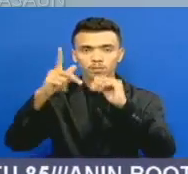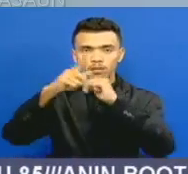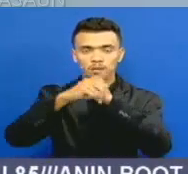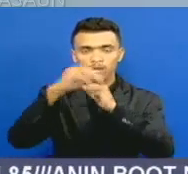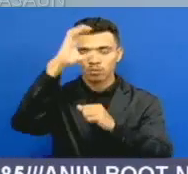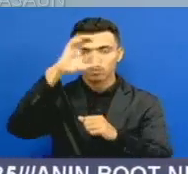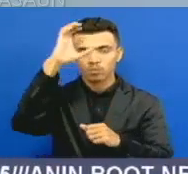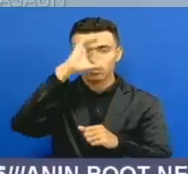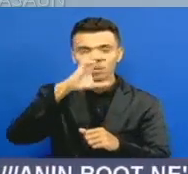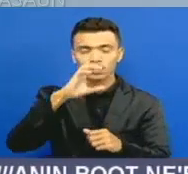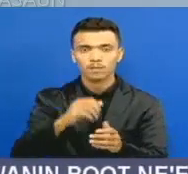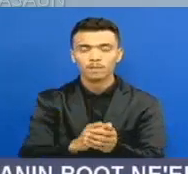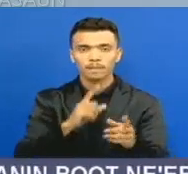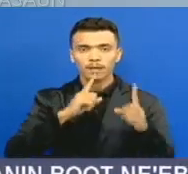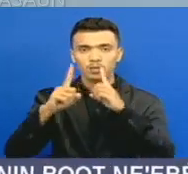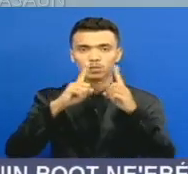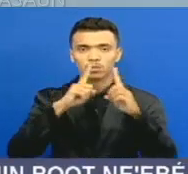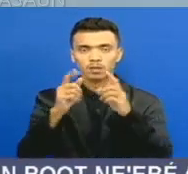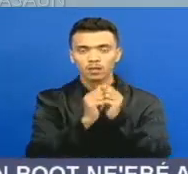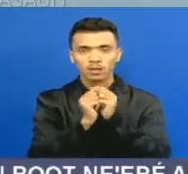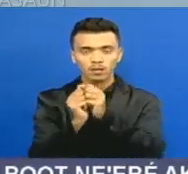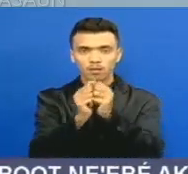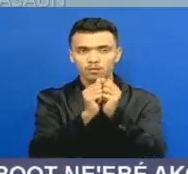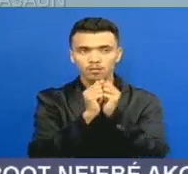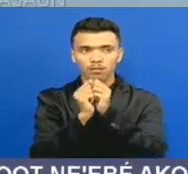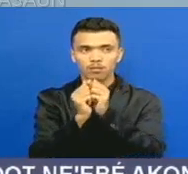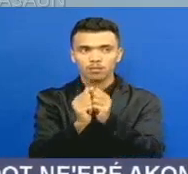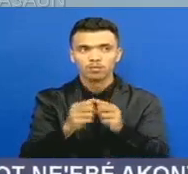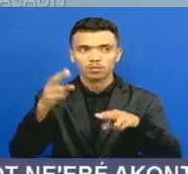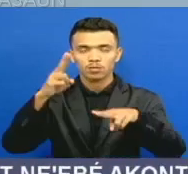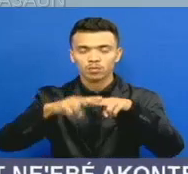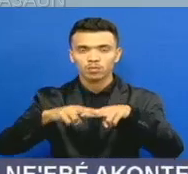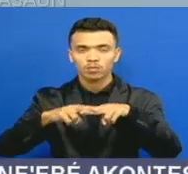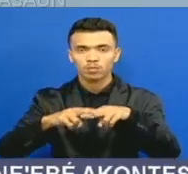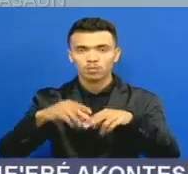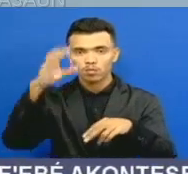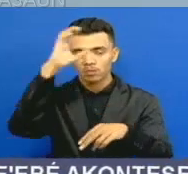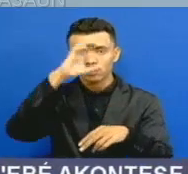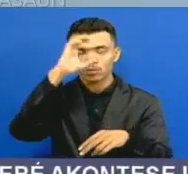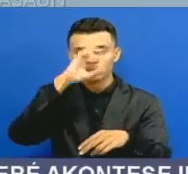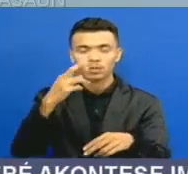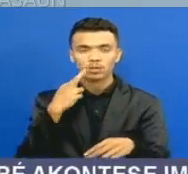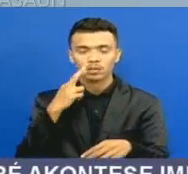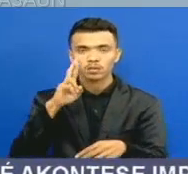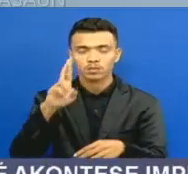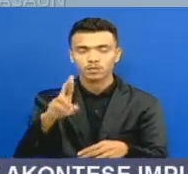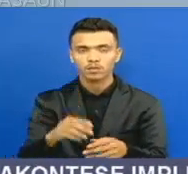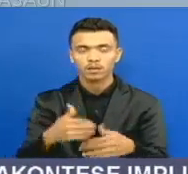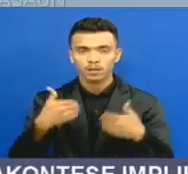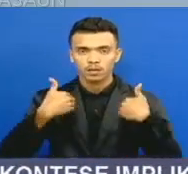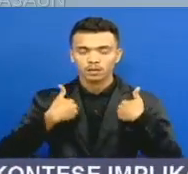buka convence malo, fo hanoim ba malo, tu buka consenso sira dek. E a